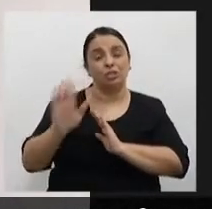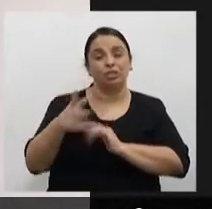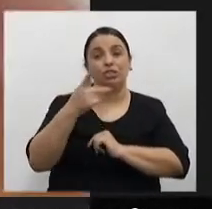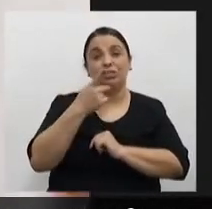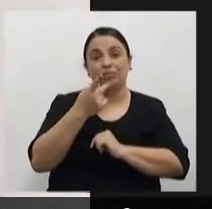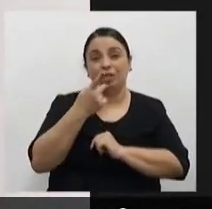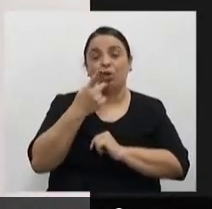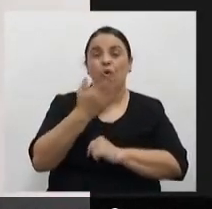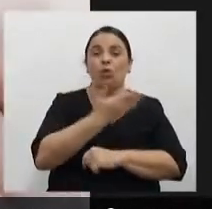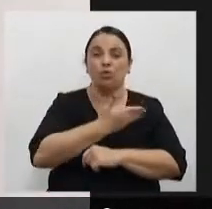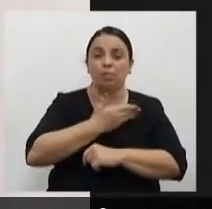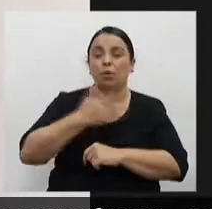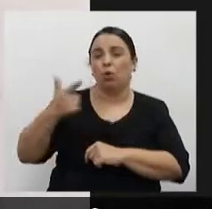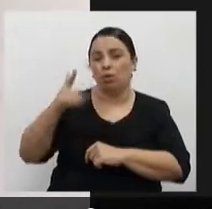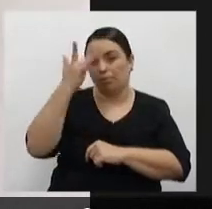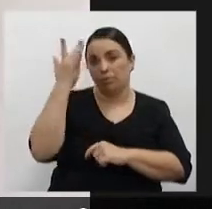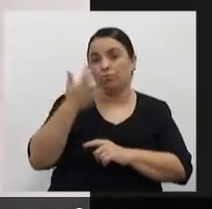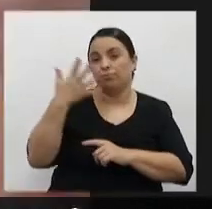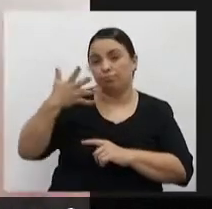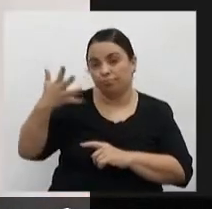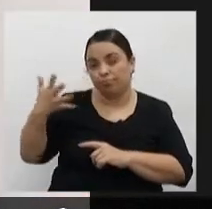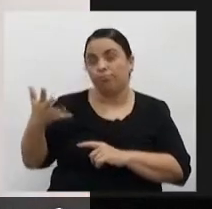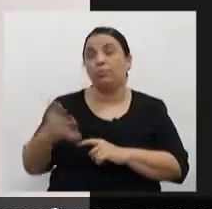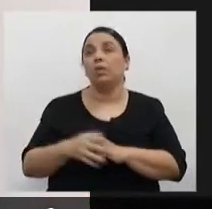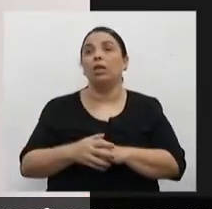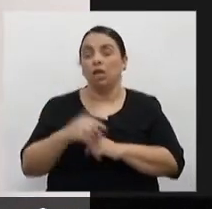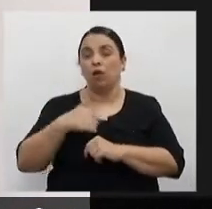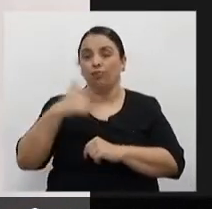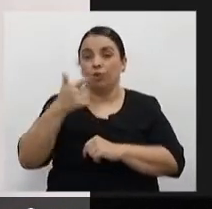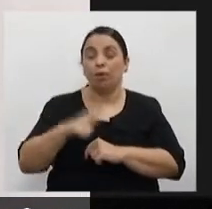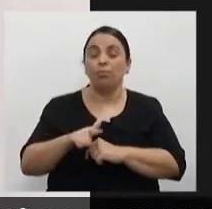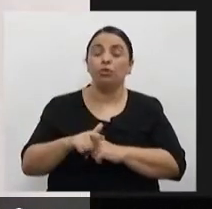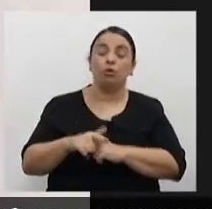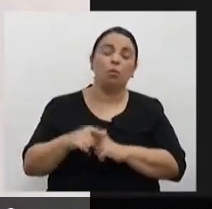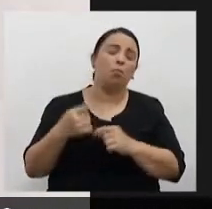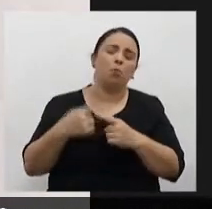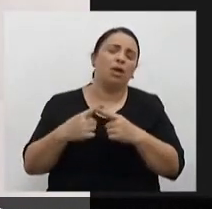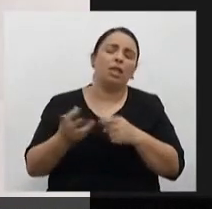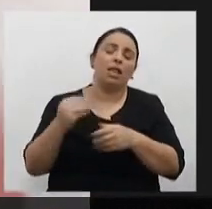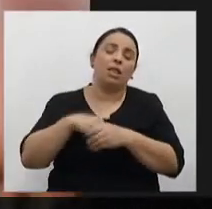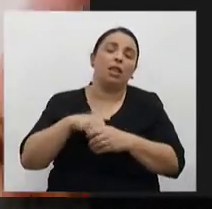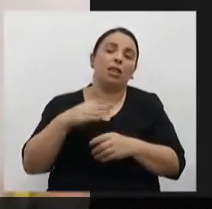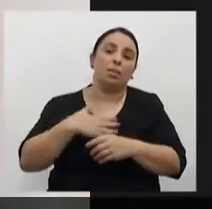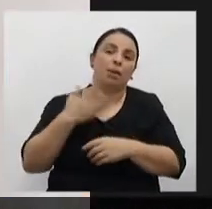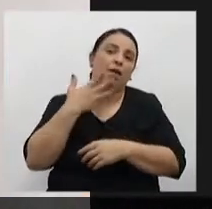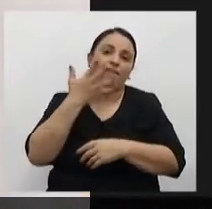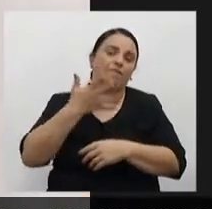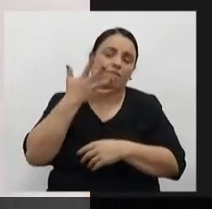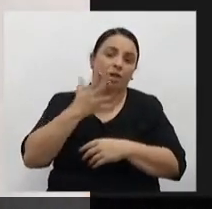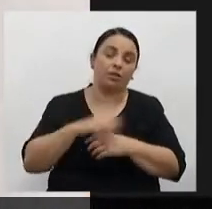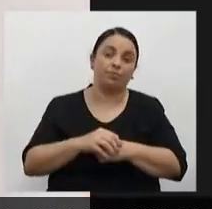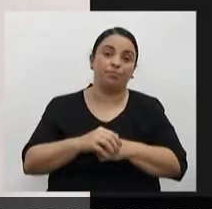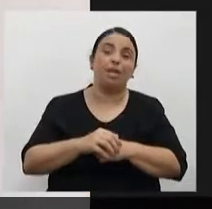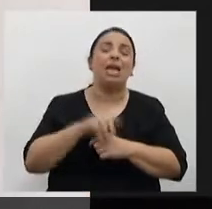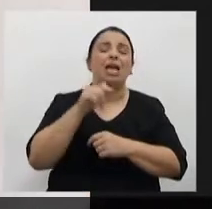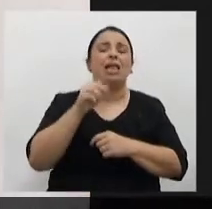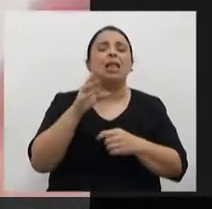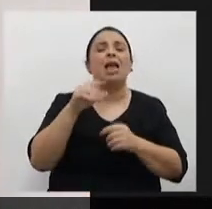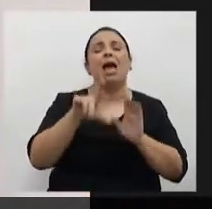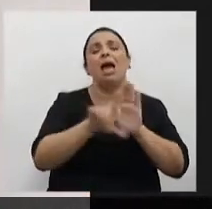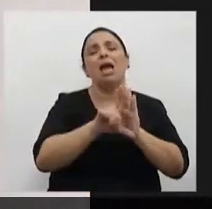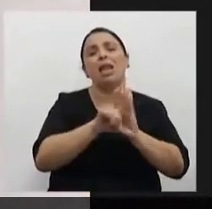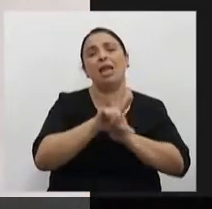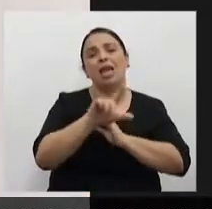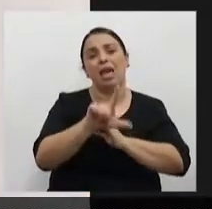que estão aqui participando, mas porque já fazia parte da minha fala. Na LBI, nós temos lá no capítulo 3